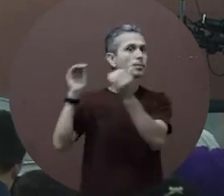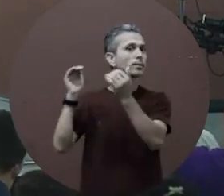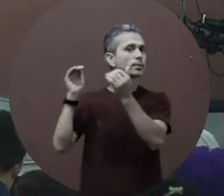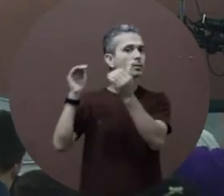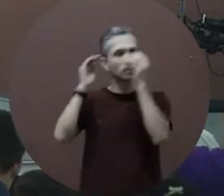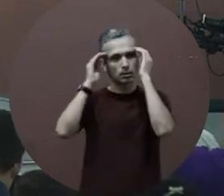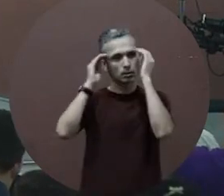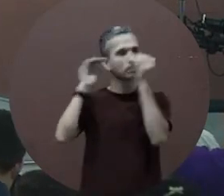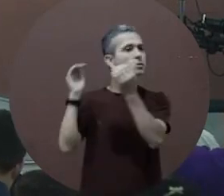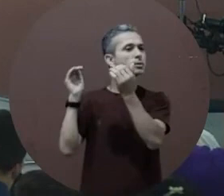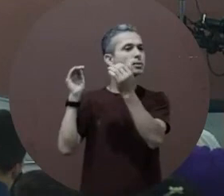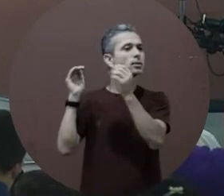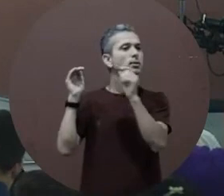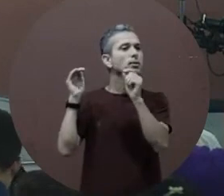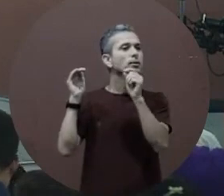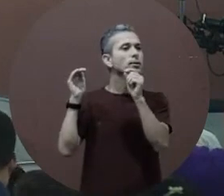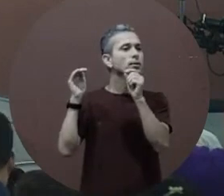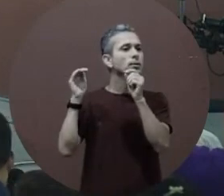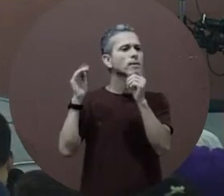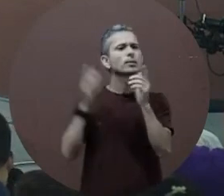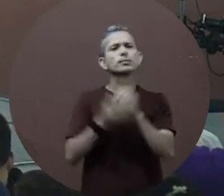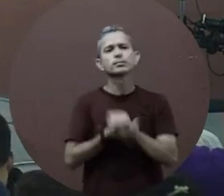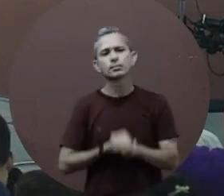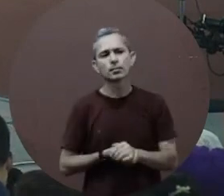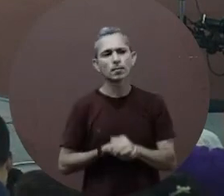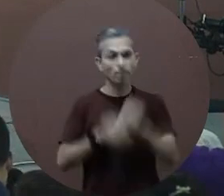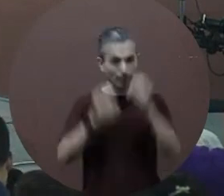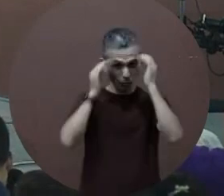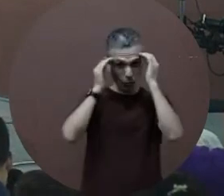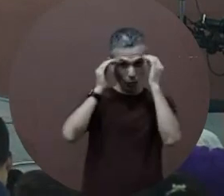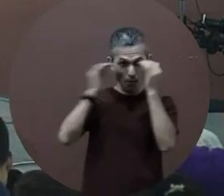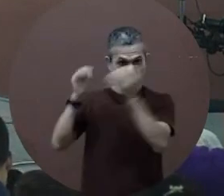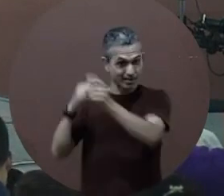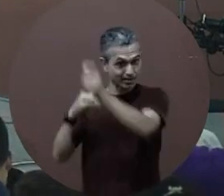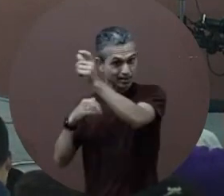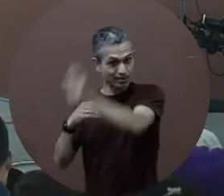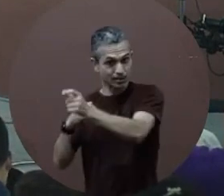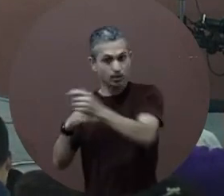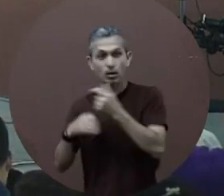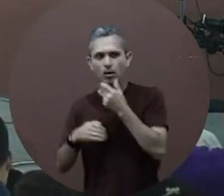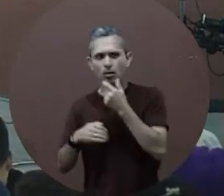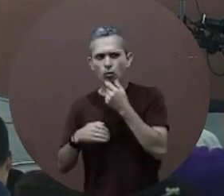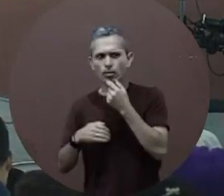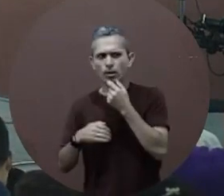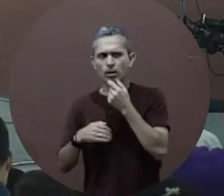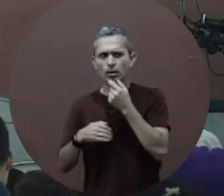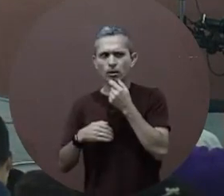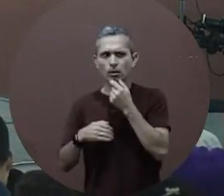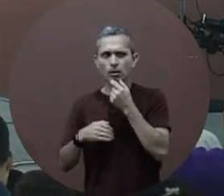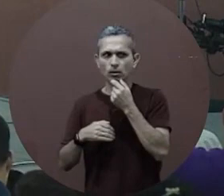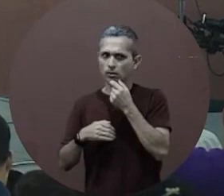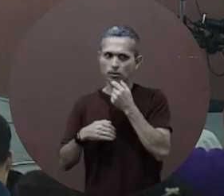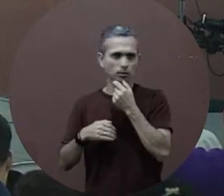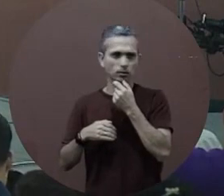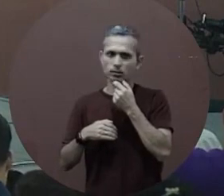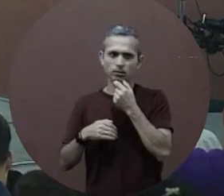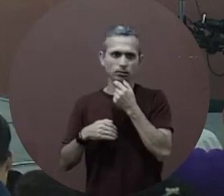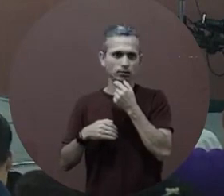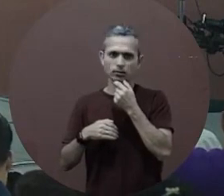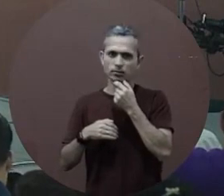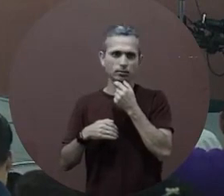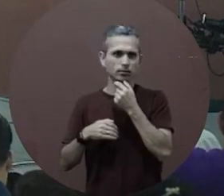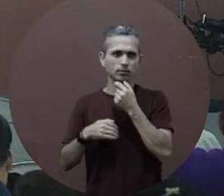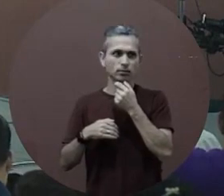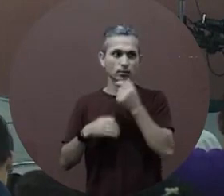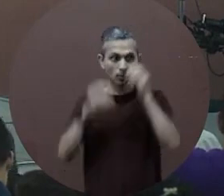obediência, não é obediência ao homem, mas é obediência à ordem